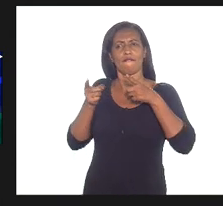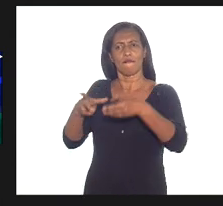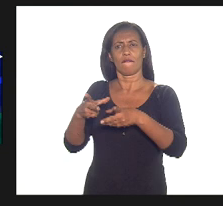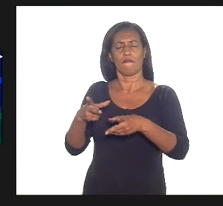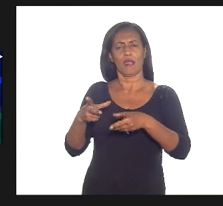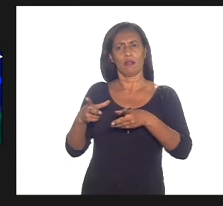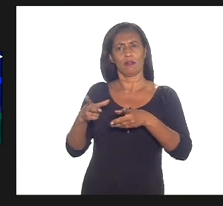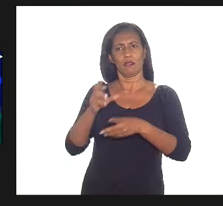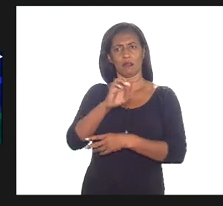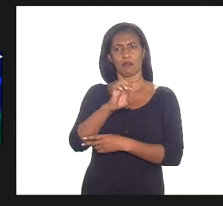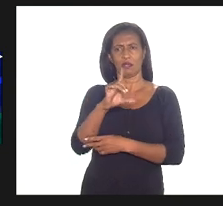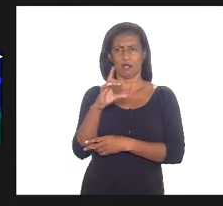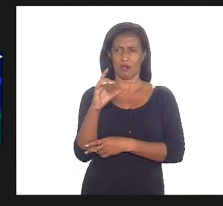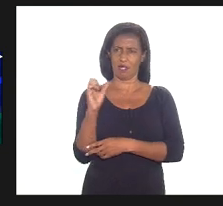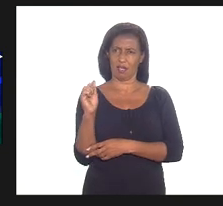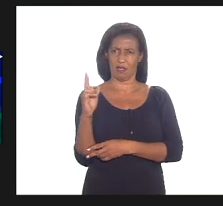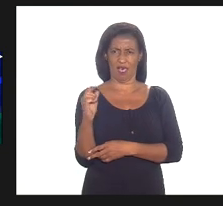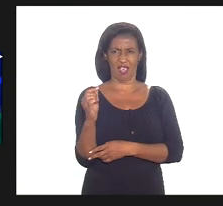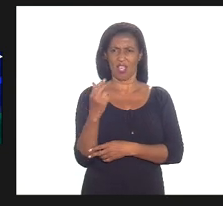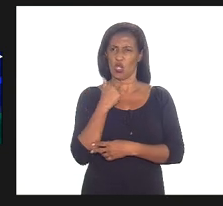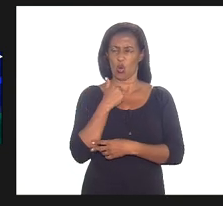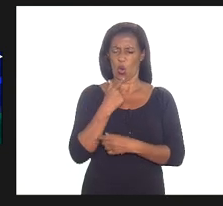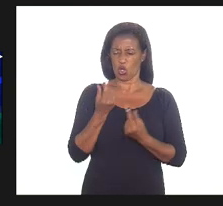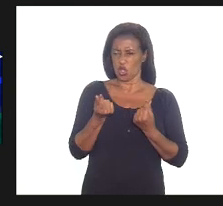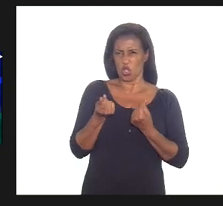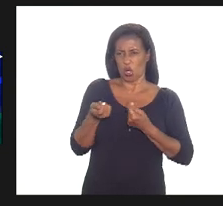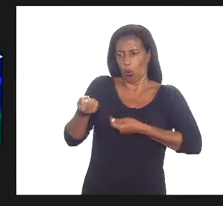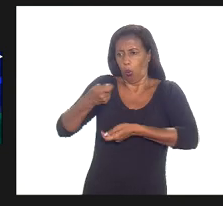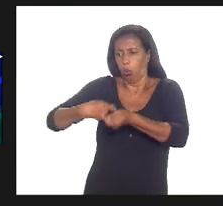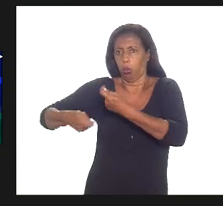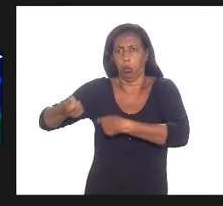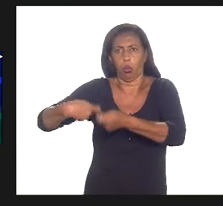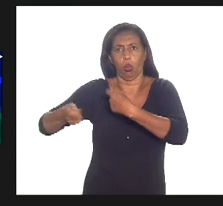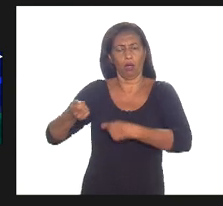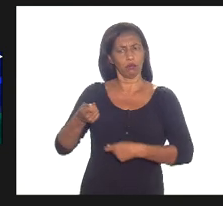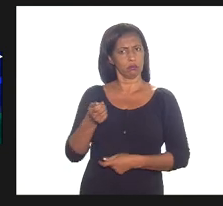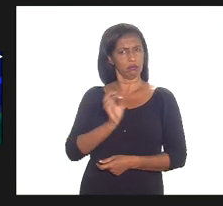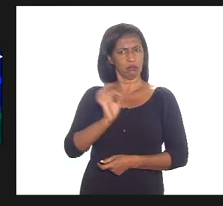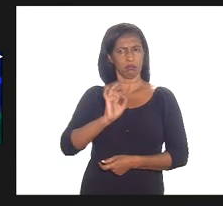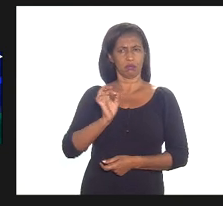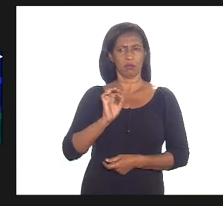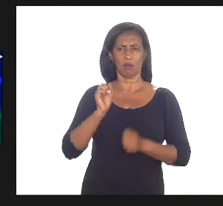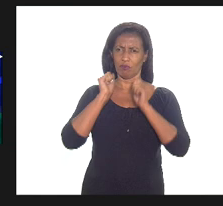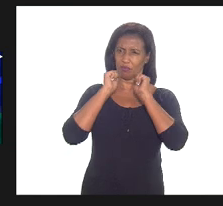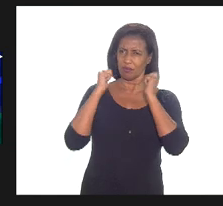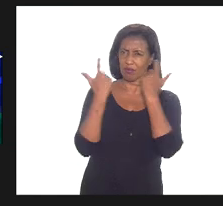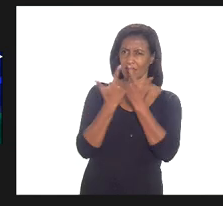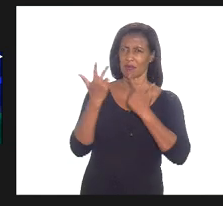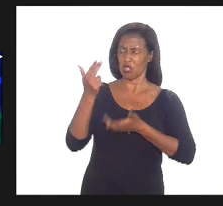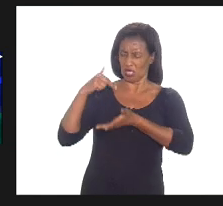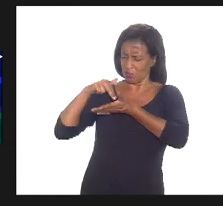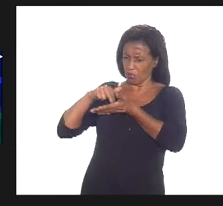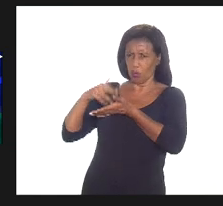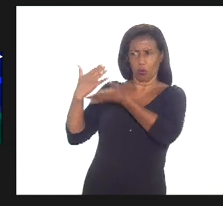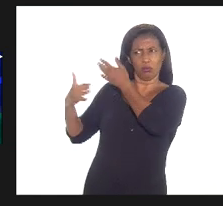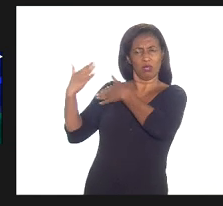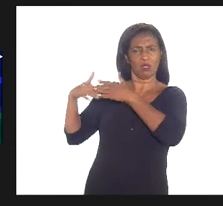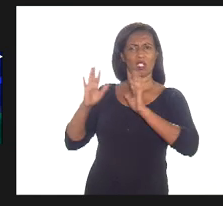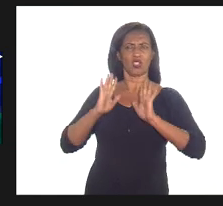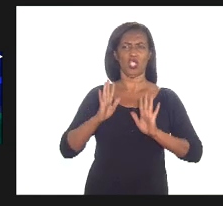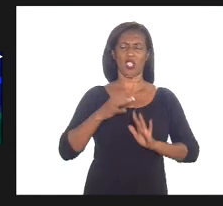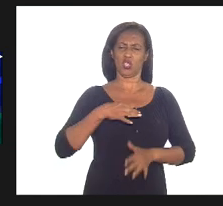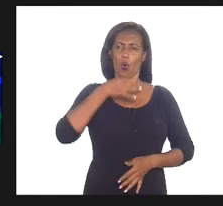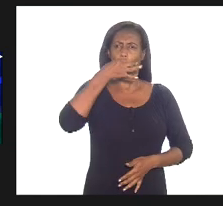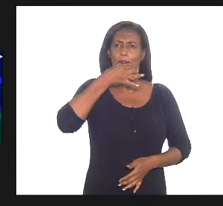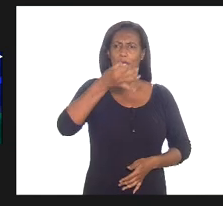podemos aceitar porque nós não estamos fazendo moeda de troca Assembleia já tinha se posicionado atrás conta que vai criação da Cedae eu queria